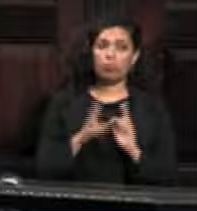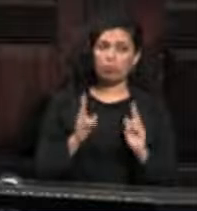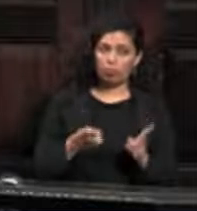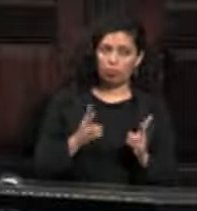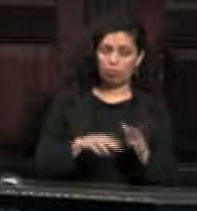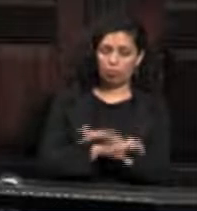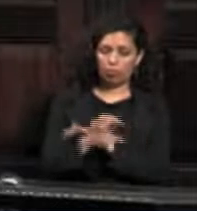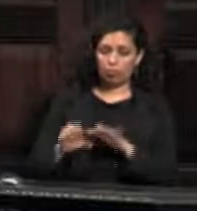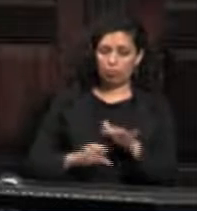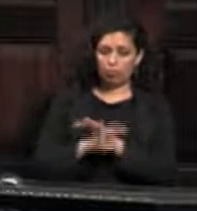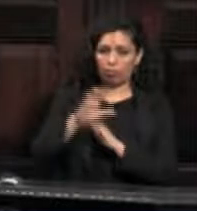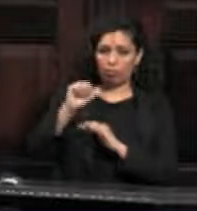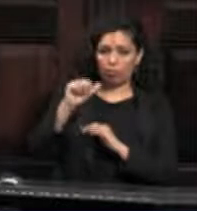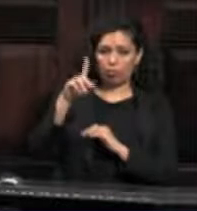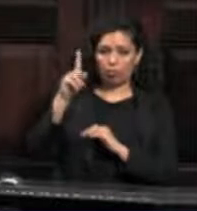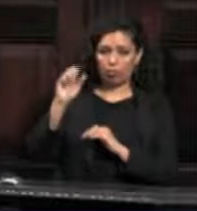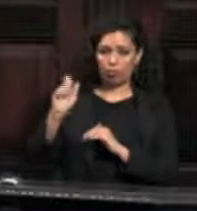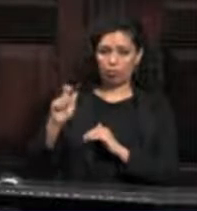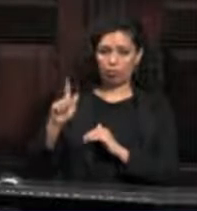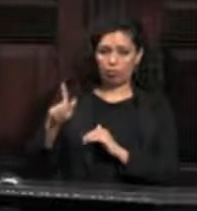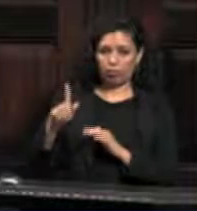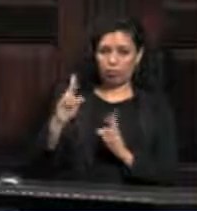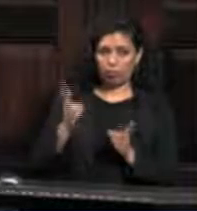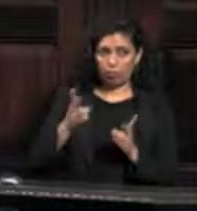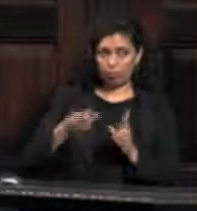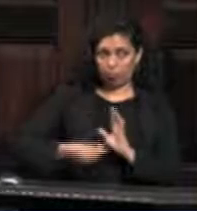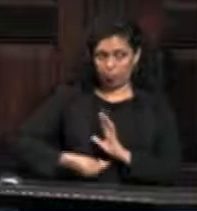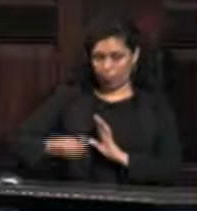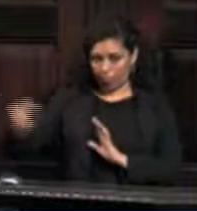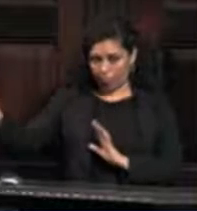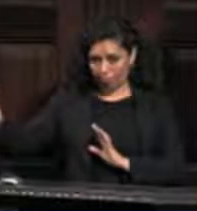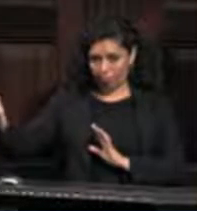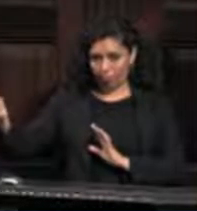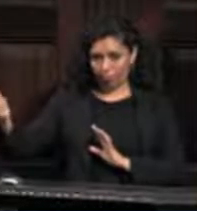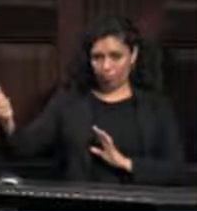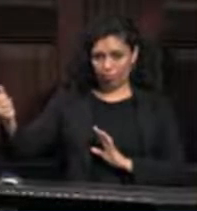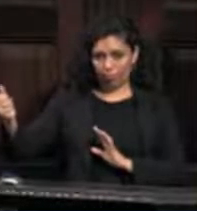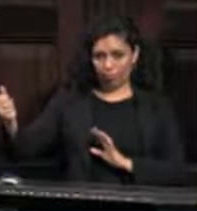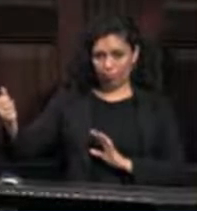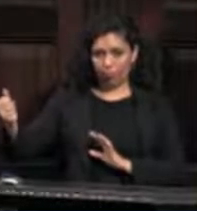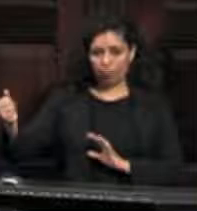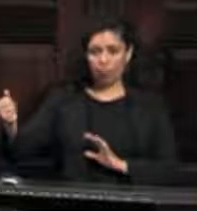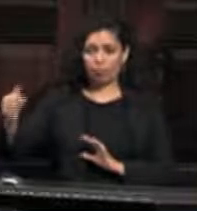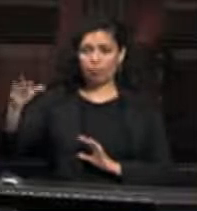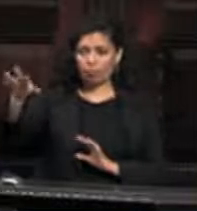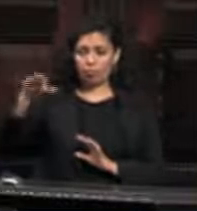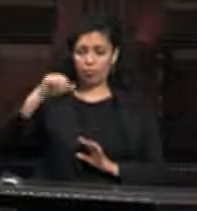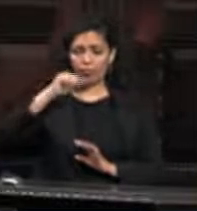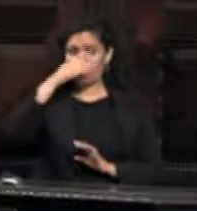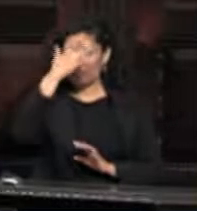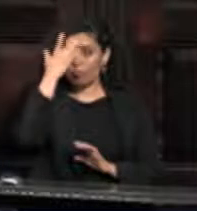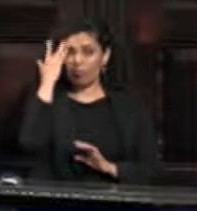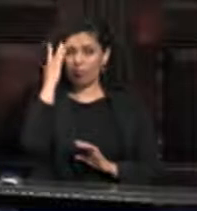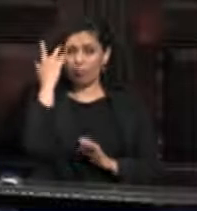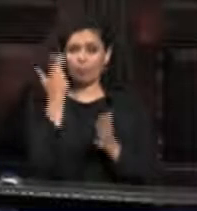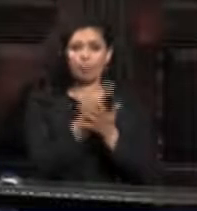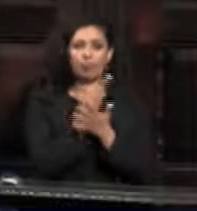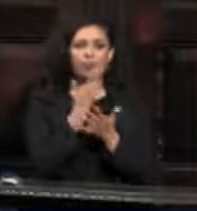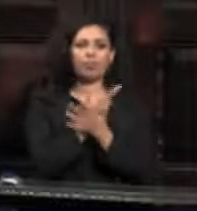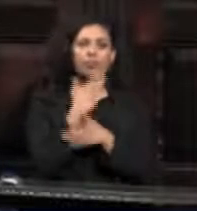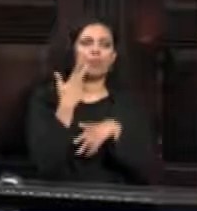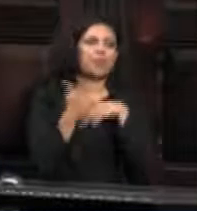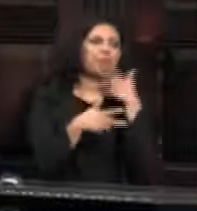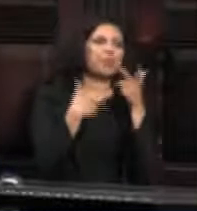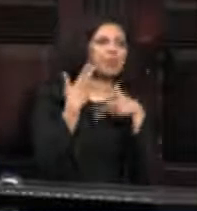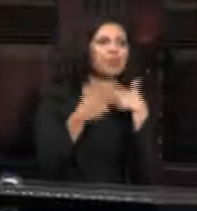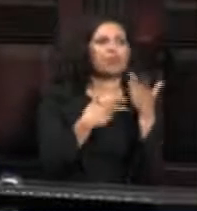tema. Mais do que isso, a CADEG sempre buscou alguns atores para que pudessem dizer que os